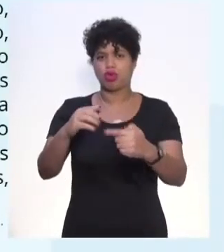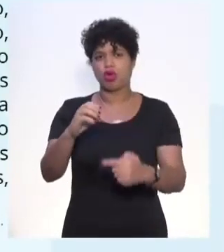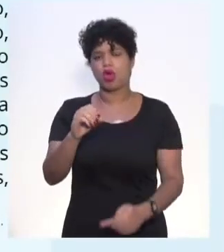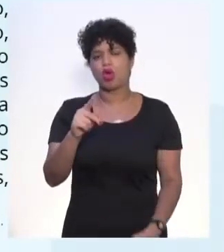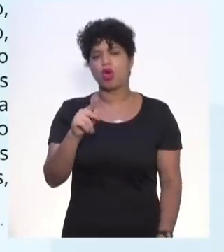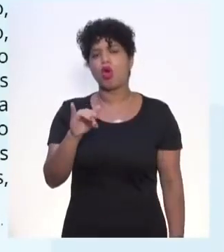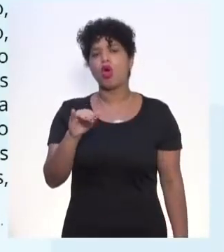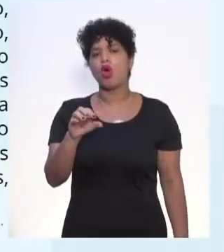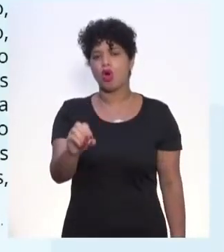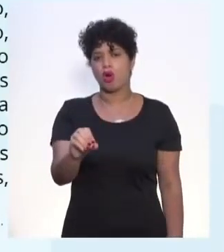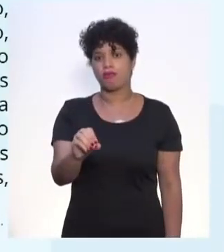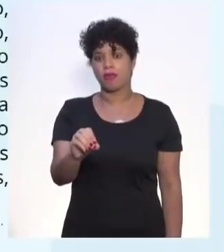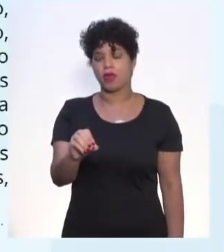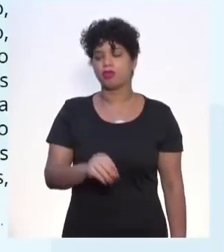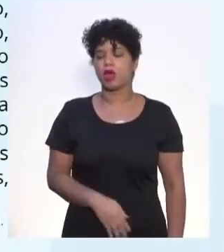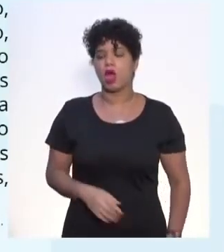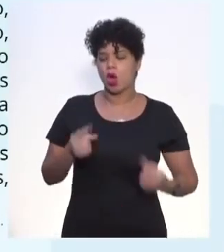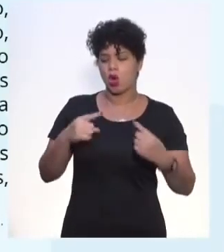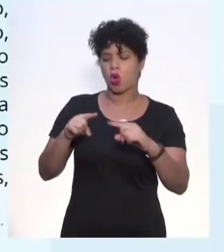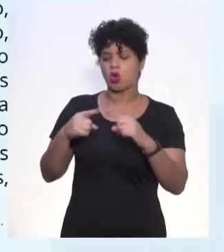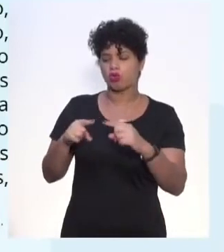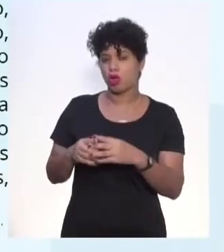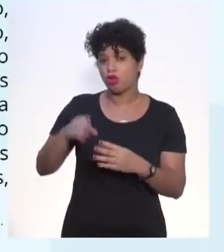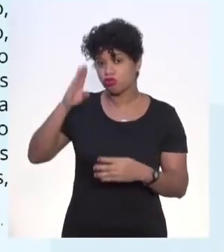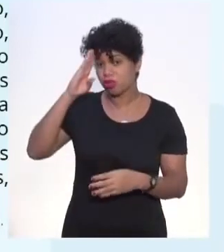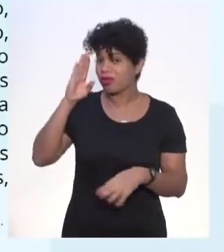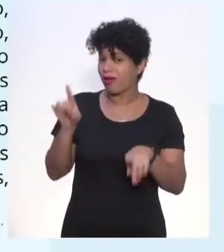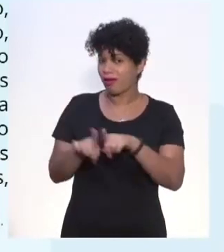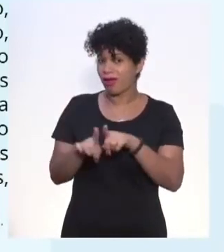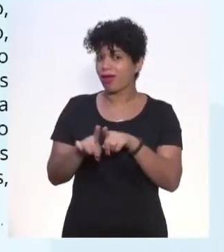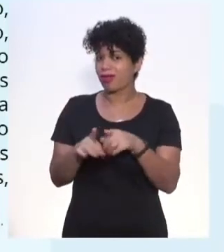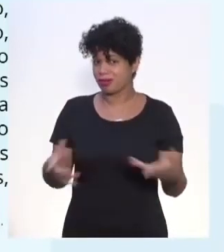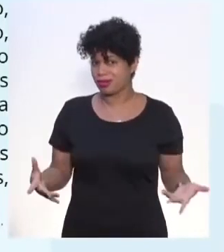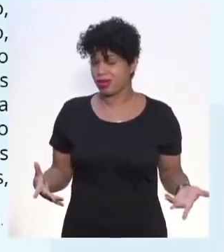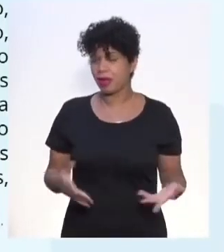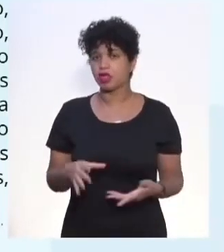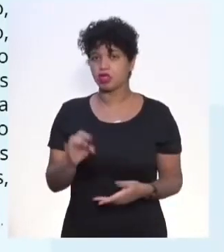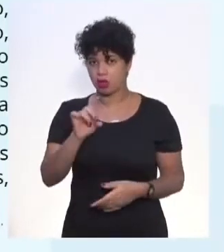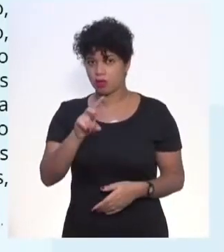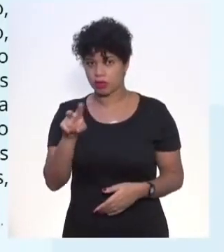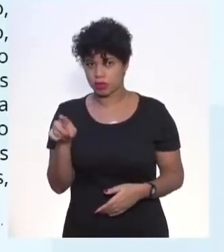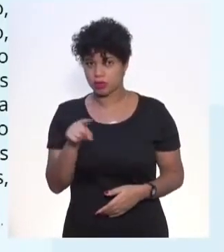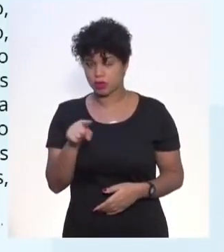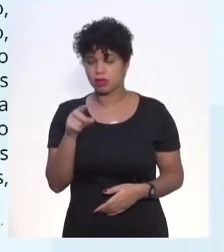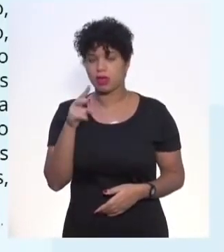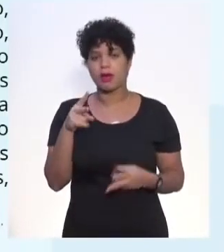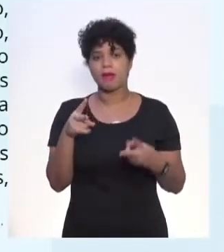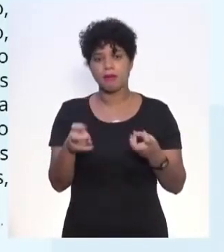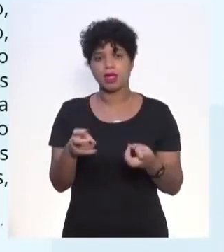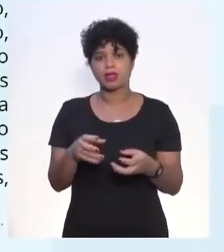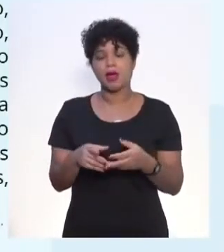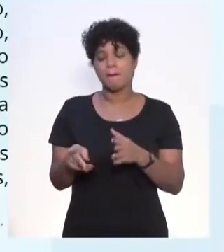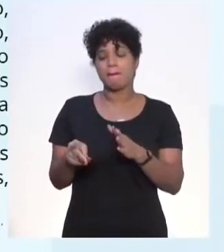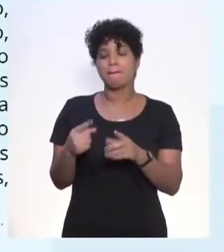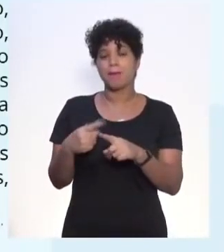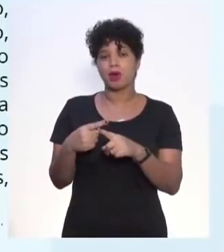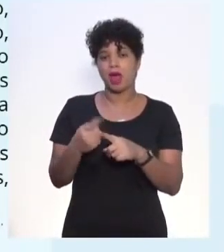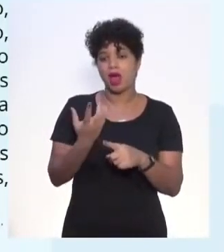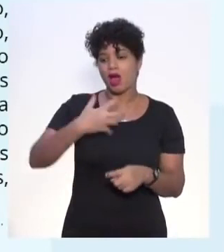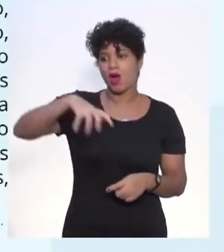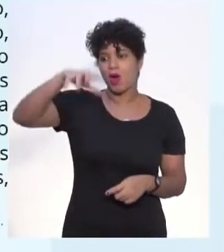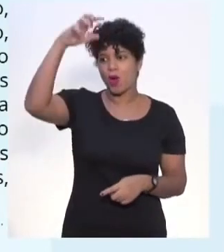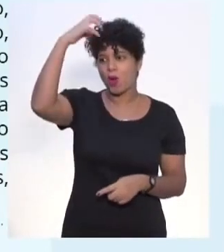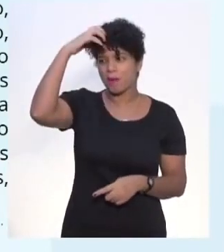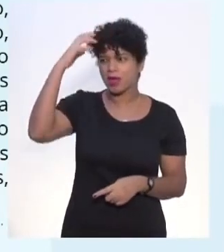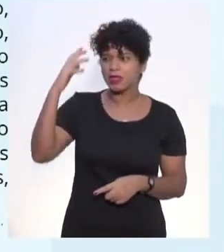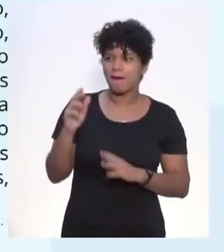Império, como também a saúde dos soldados. Só para pontuar aqui com vocês, gente, a própria coroa britânica, numa